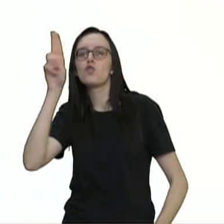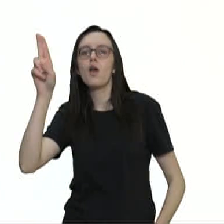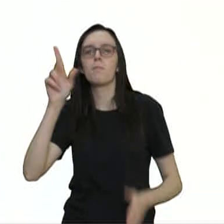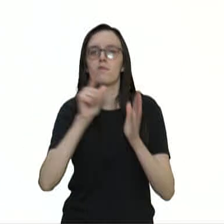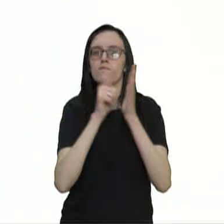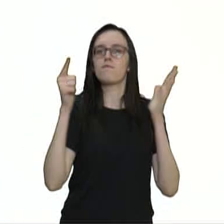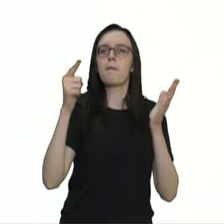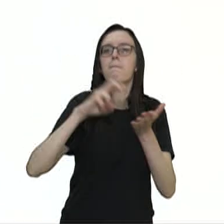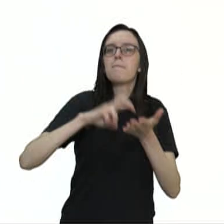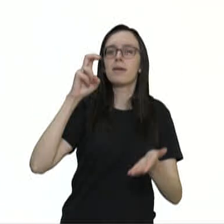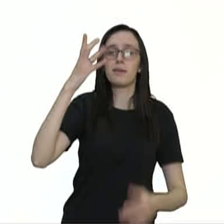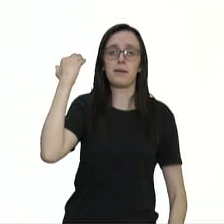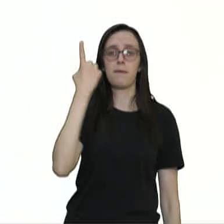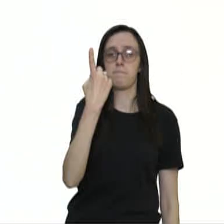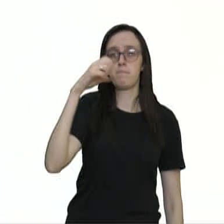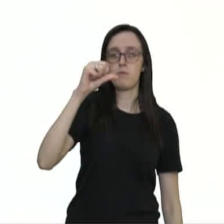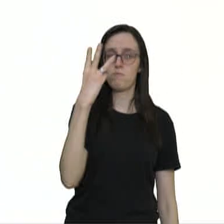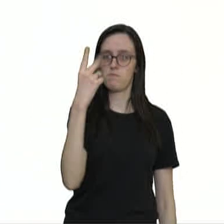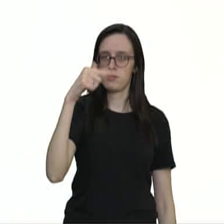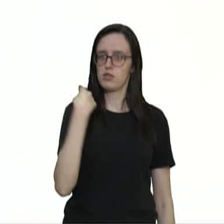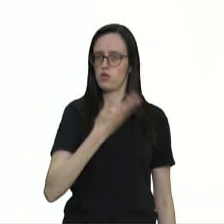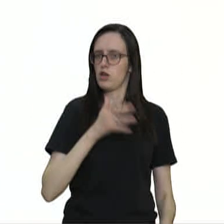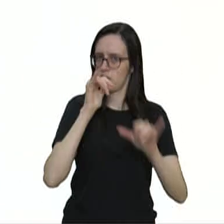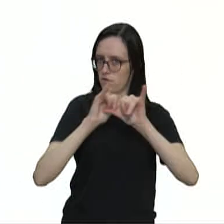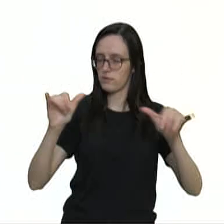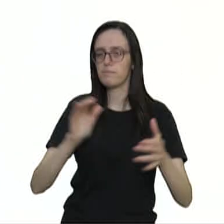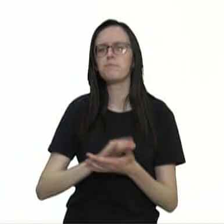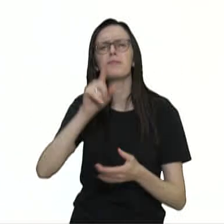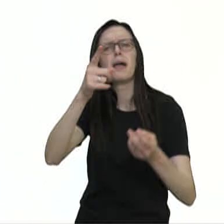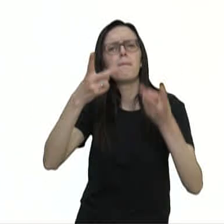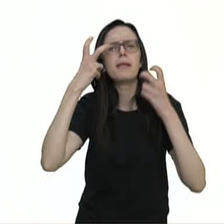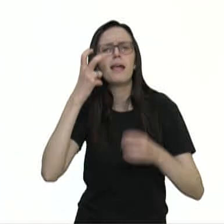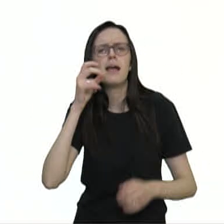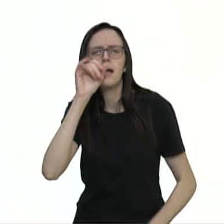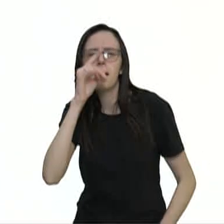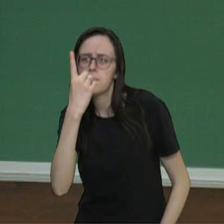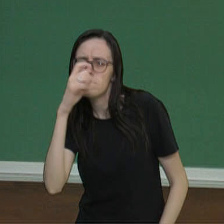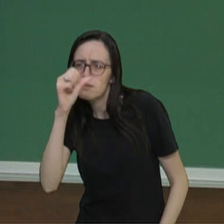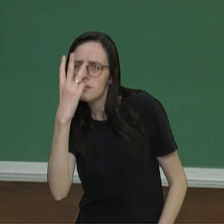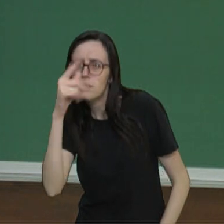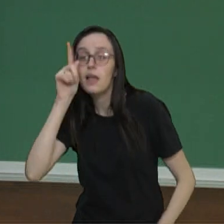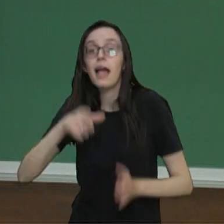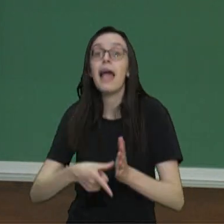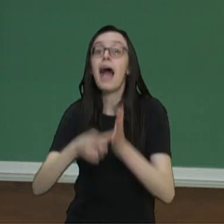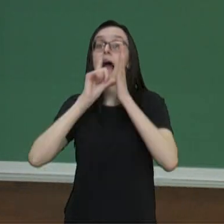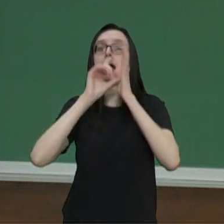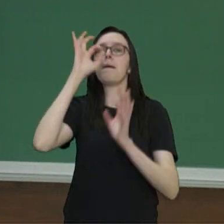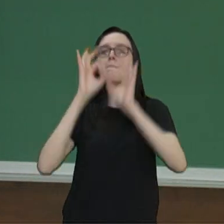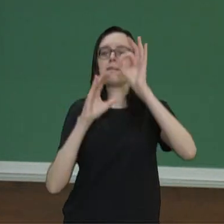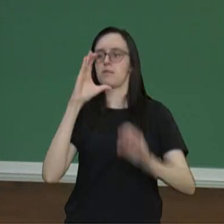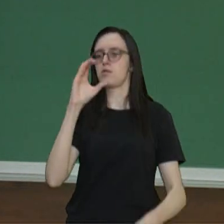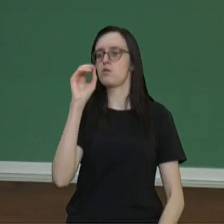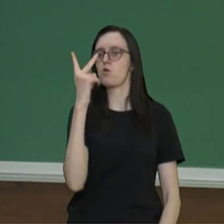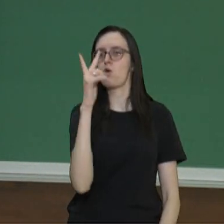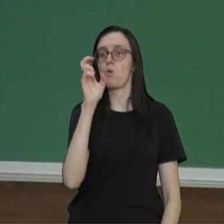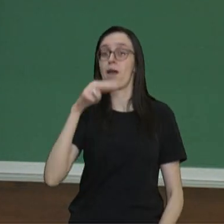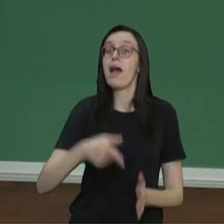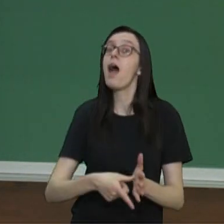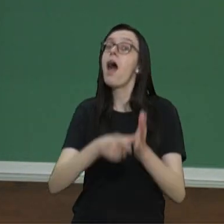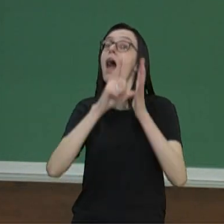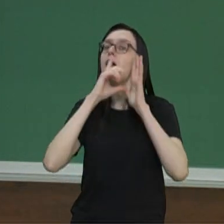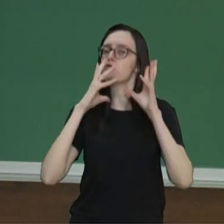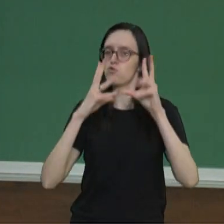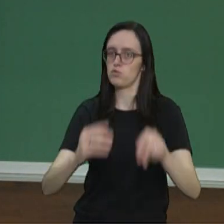em 1937, como a gente falava. Repara na data, é antes mesmo do Plano Cohen, antes mesmo de tudo